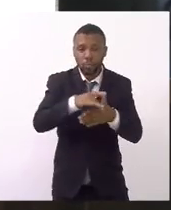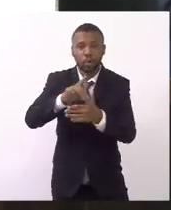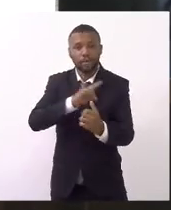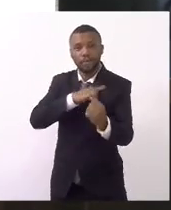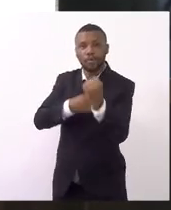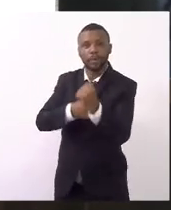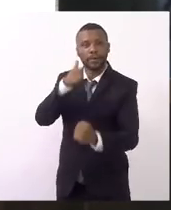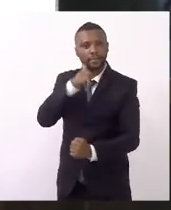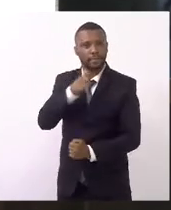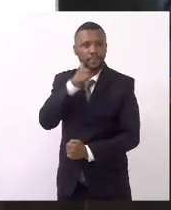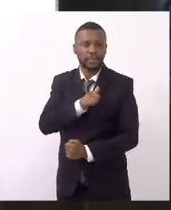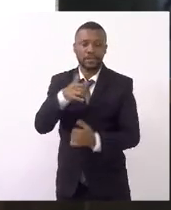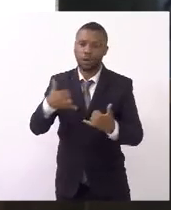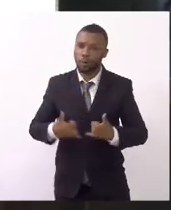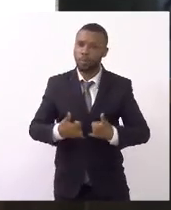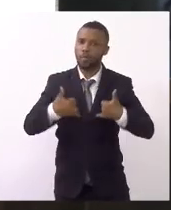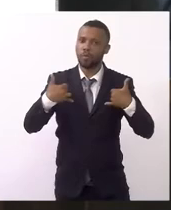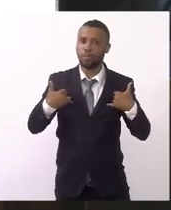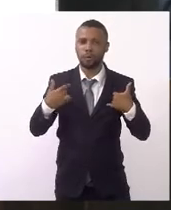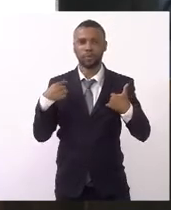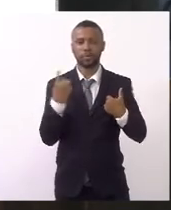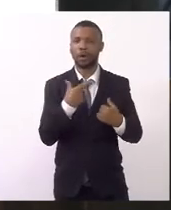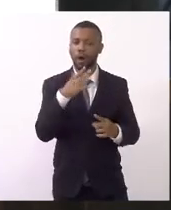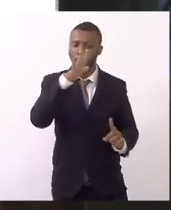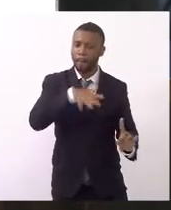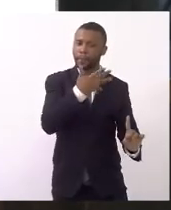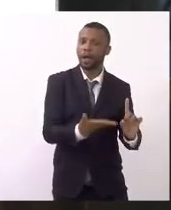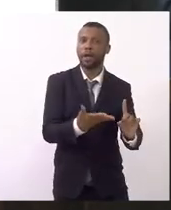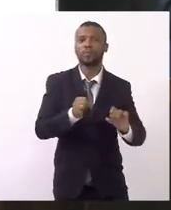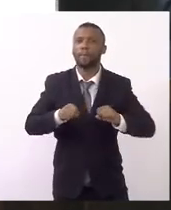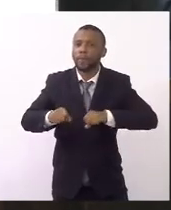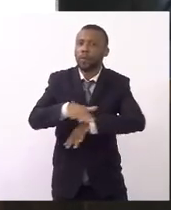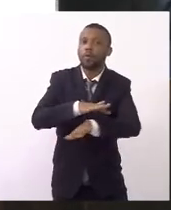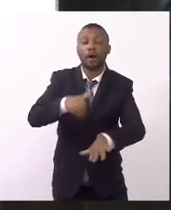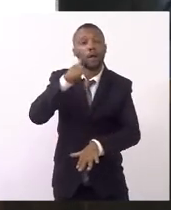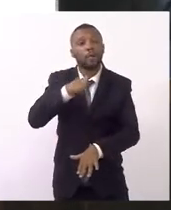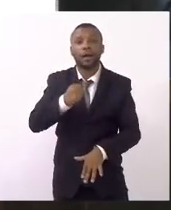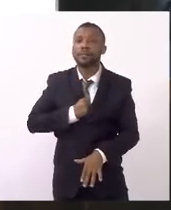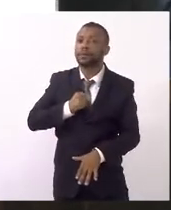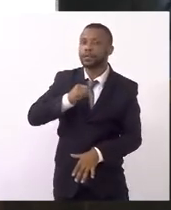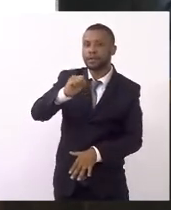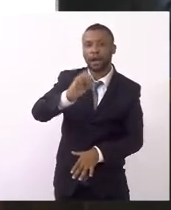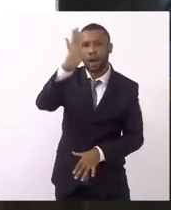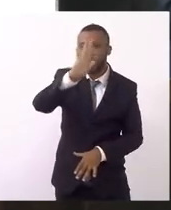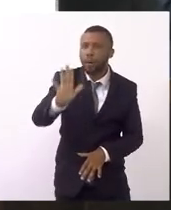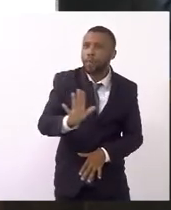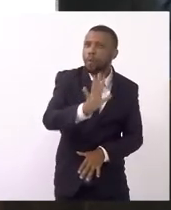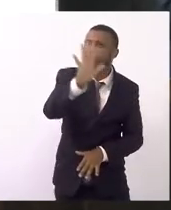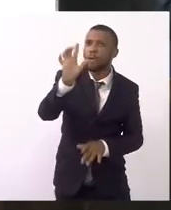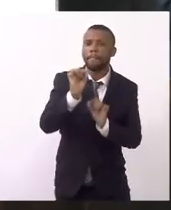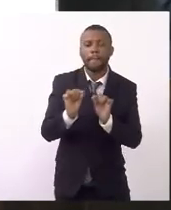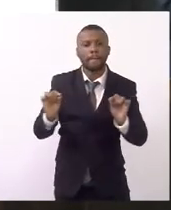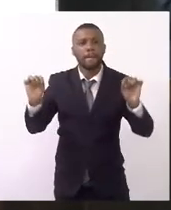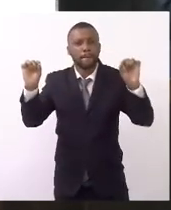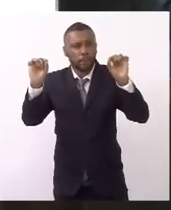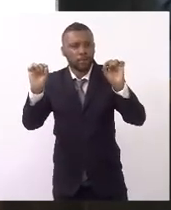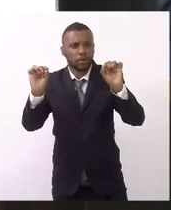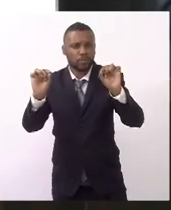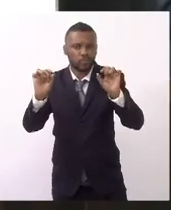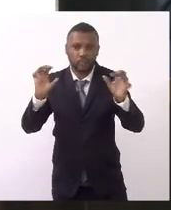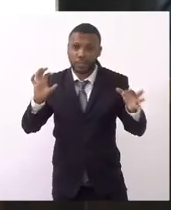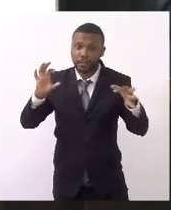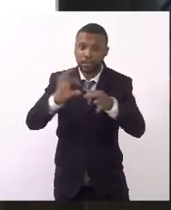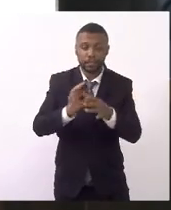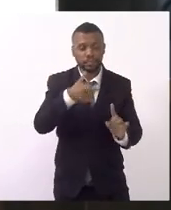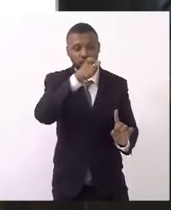é com imenso orgulho que homenageamos o movimento mulheres de Axé do Brasil através e daí e